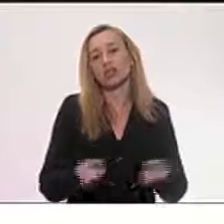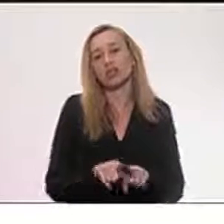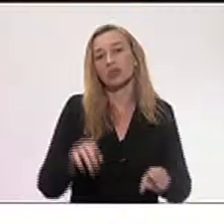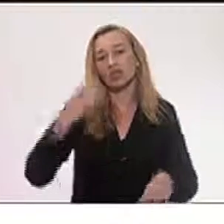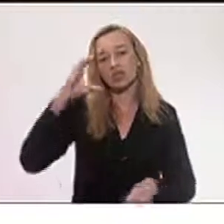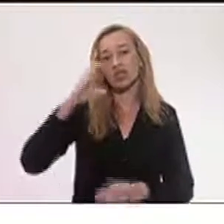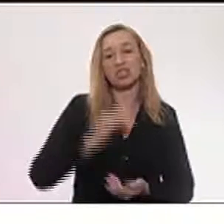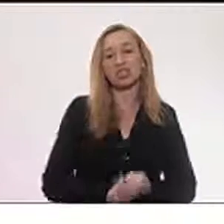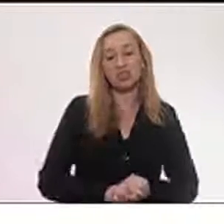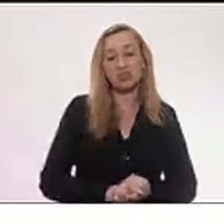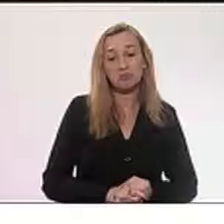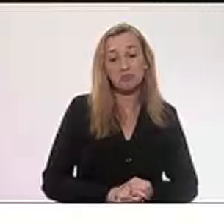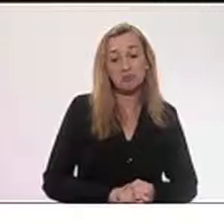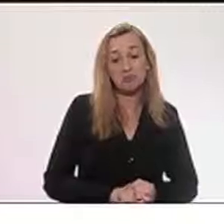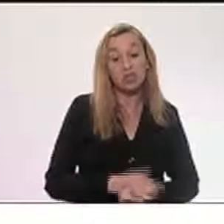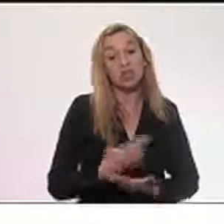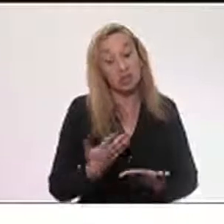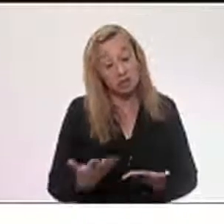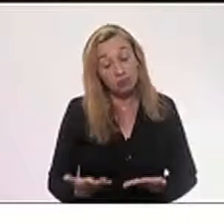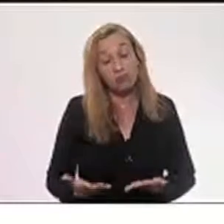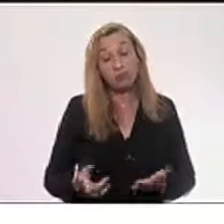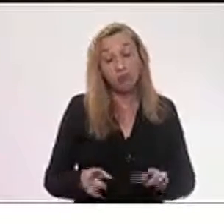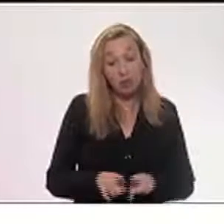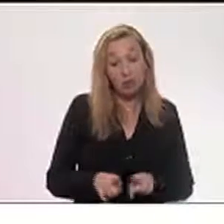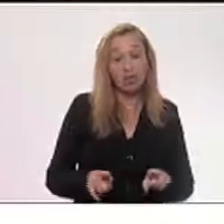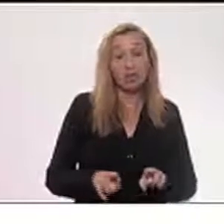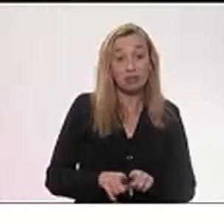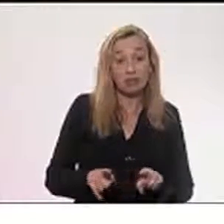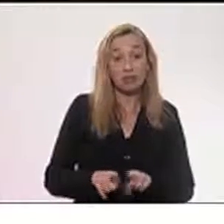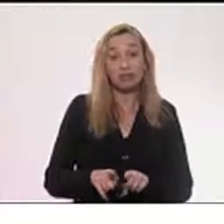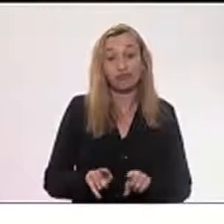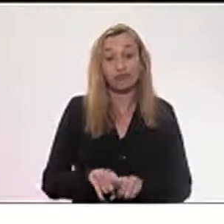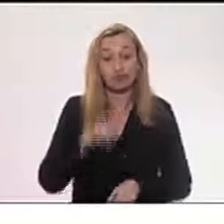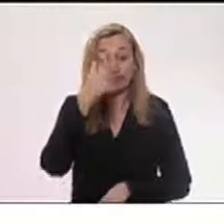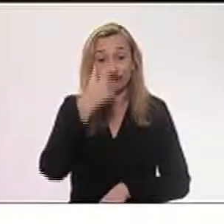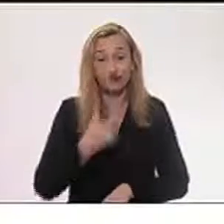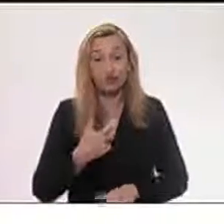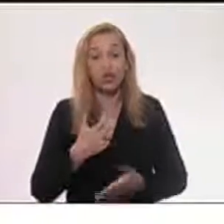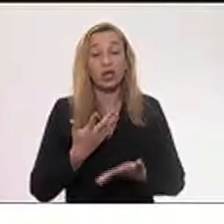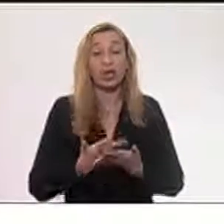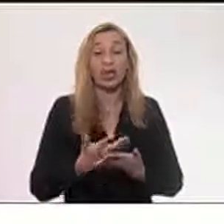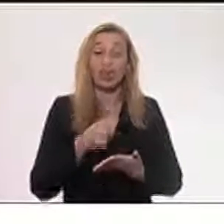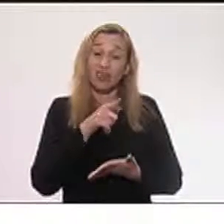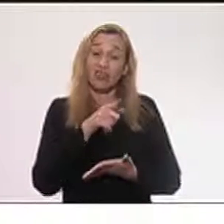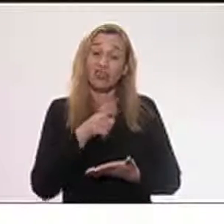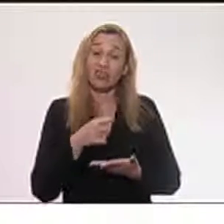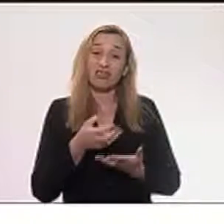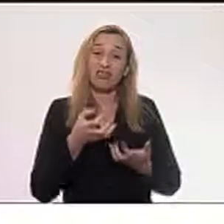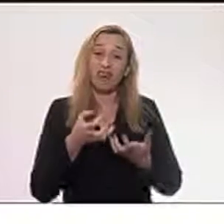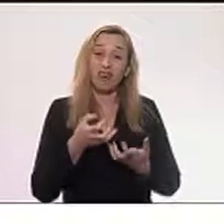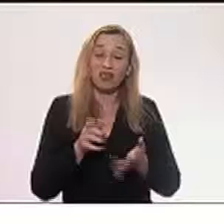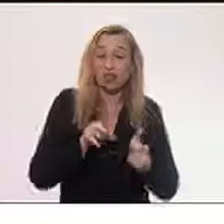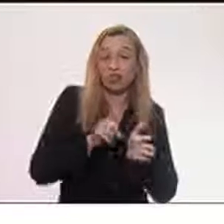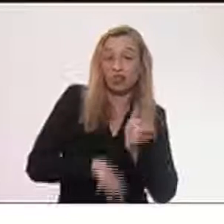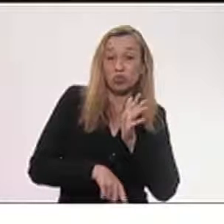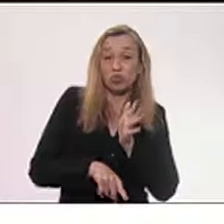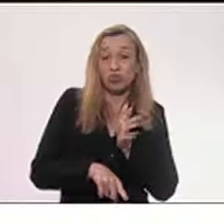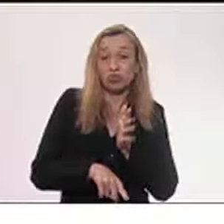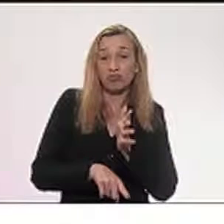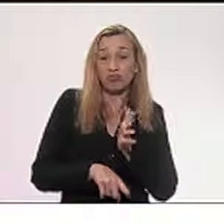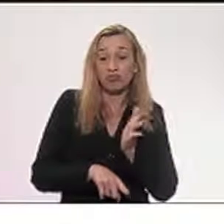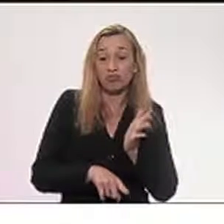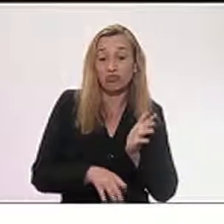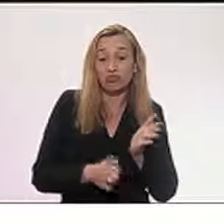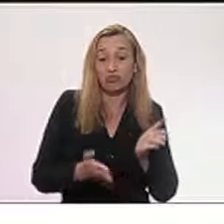consequentemente, como decorrência dessa posição, dessa postura, ele pretende reduzir